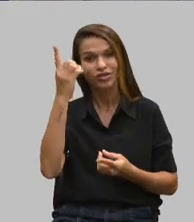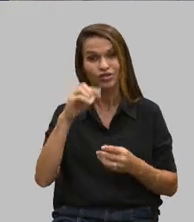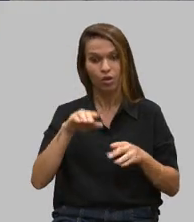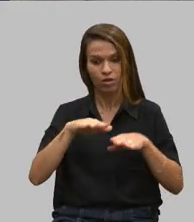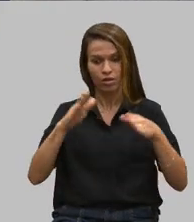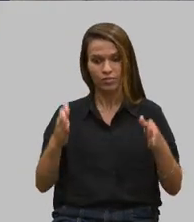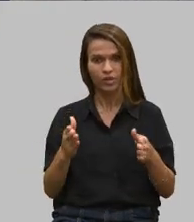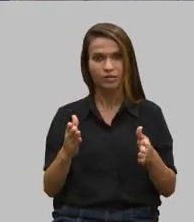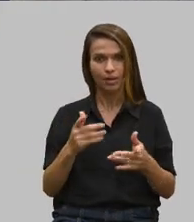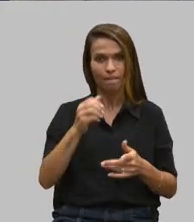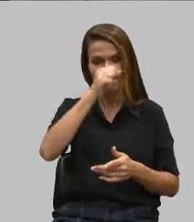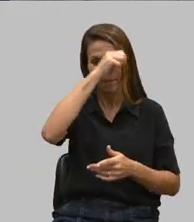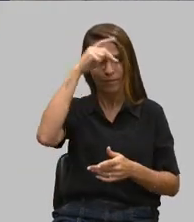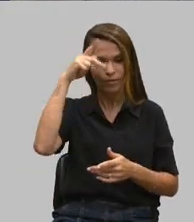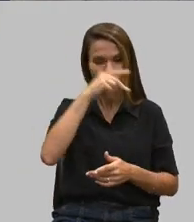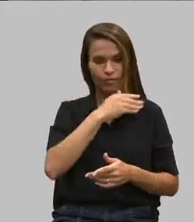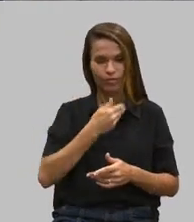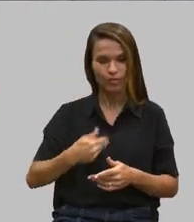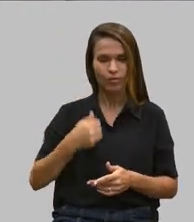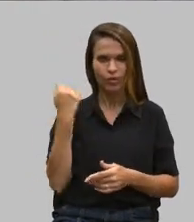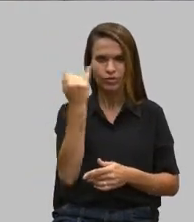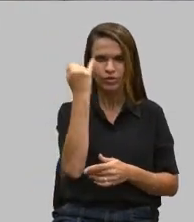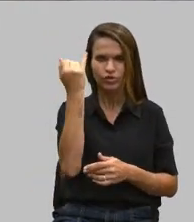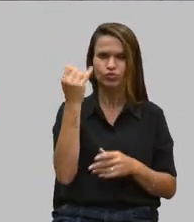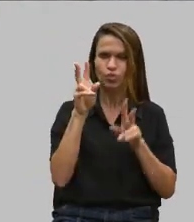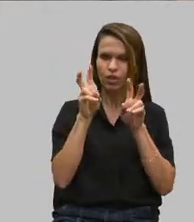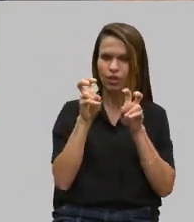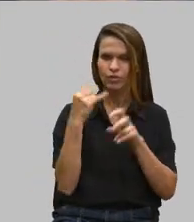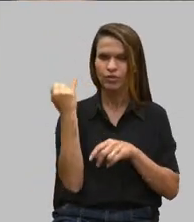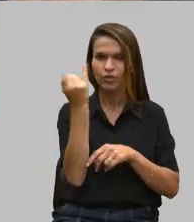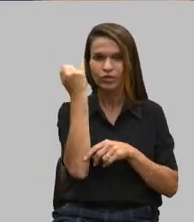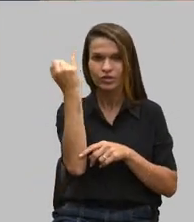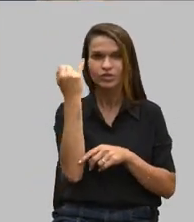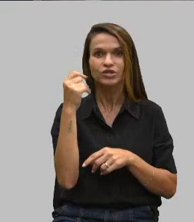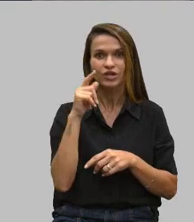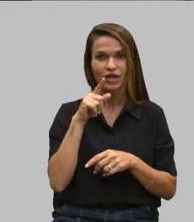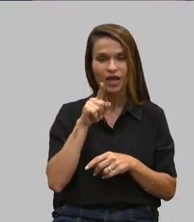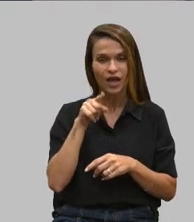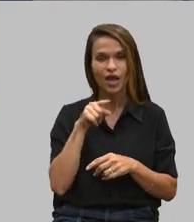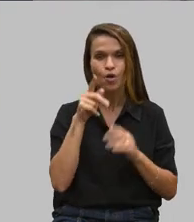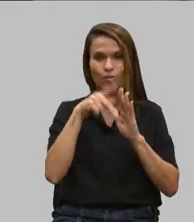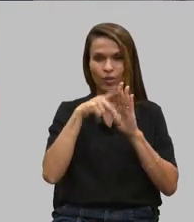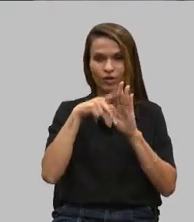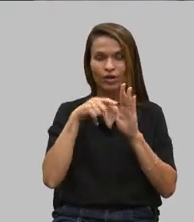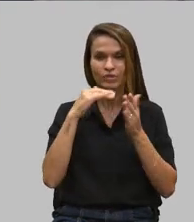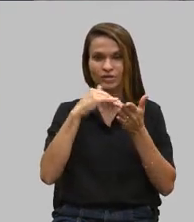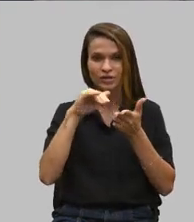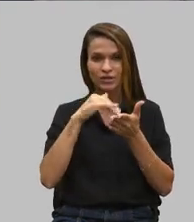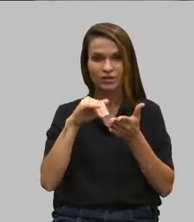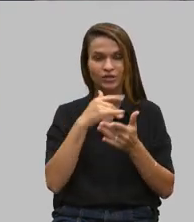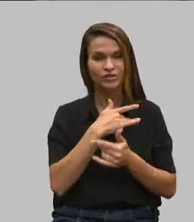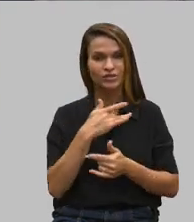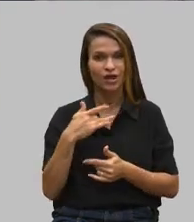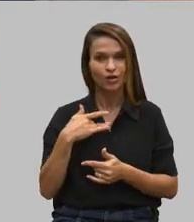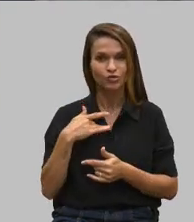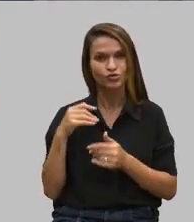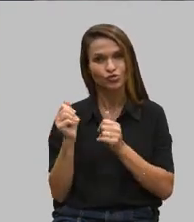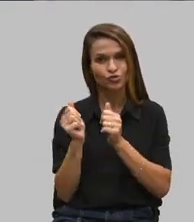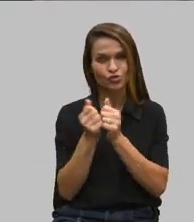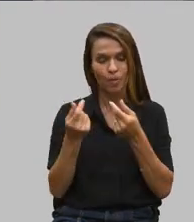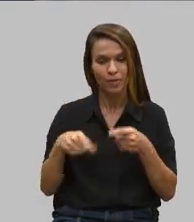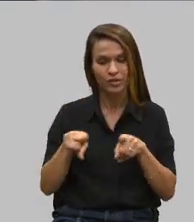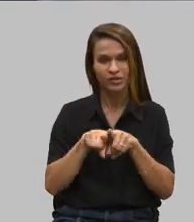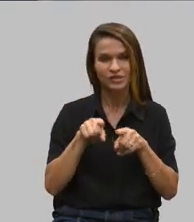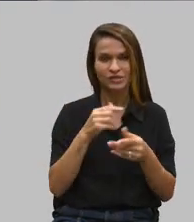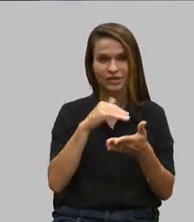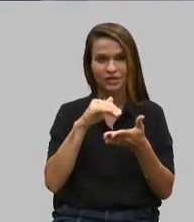tão importante para falar de um de um assunto importante que é o Miguelinho esse programa da Secretaria de Saúde com a Secretaria de Educação